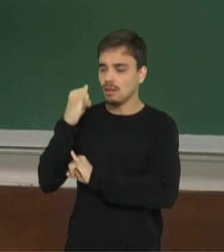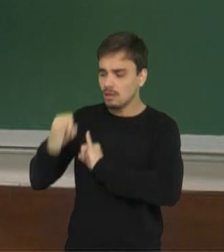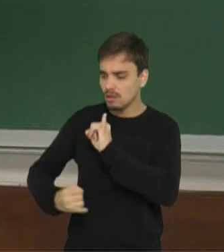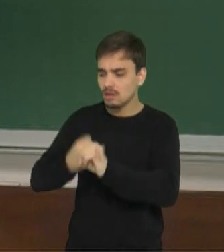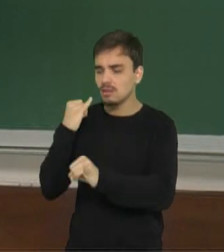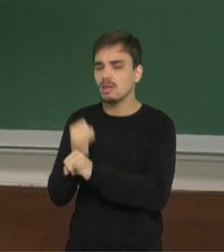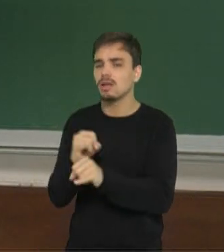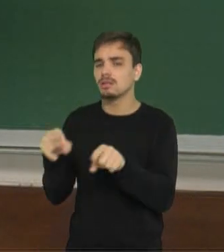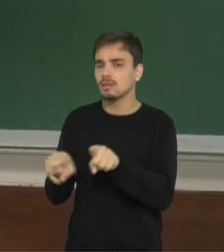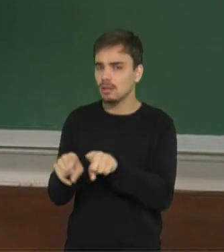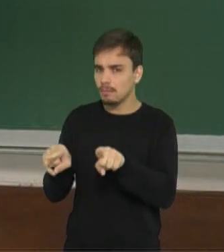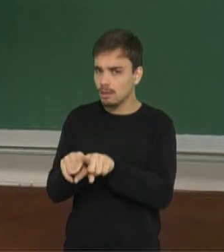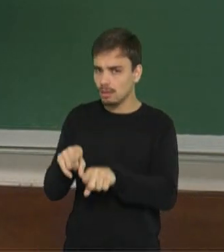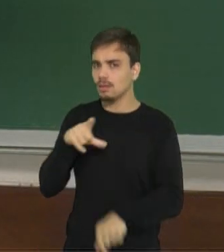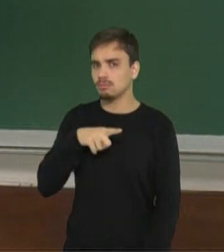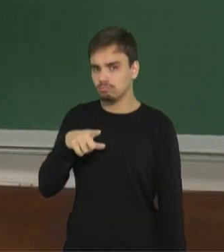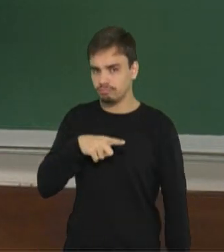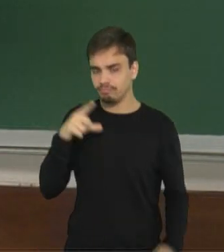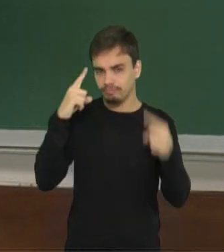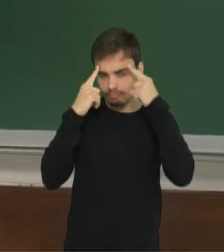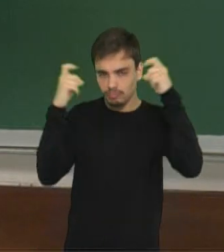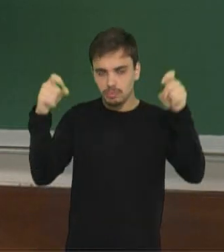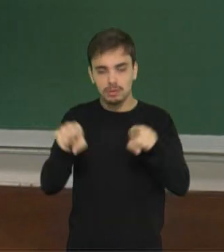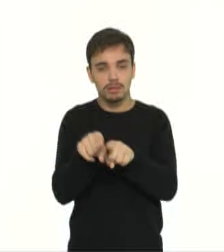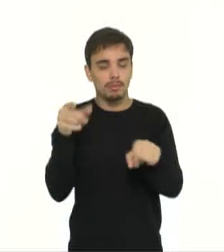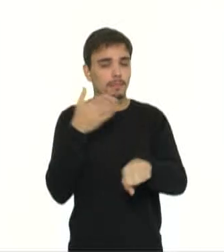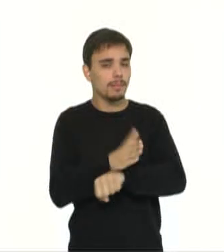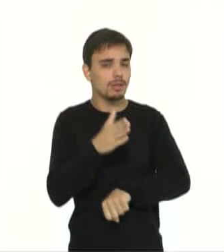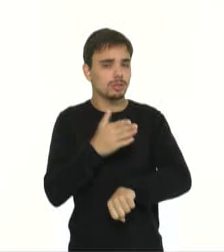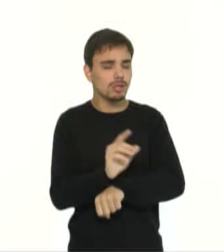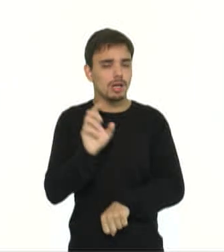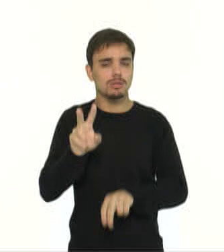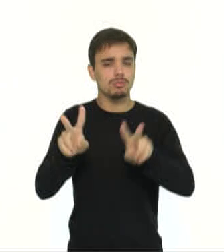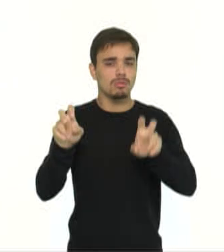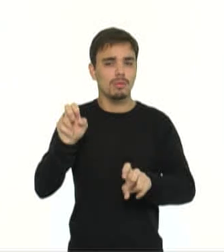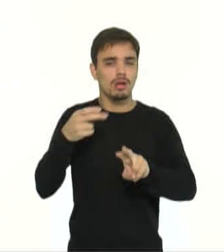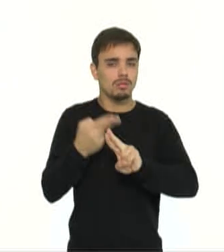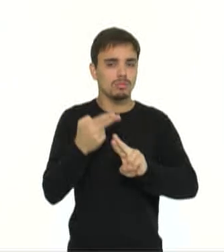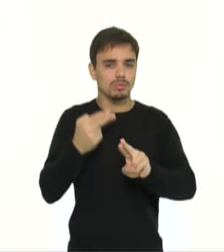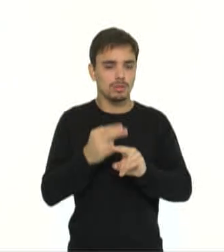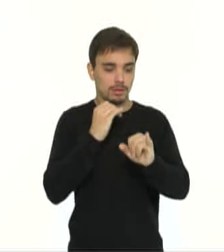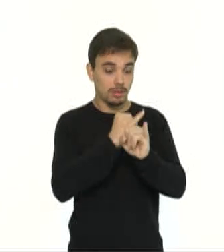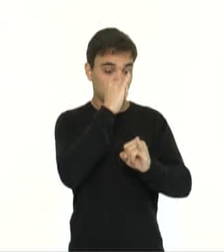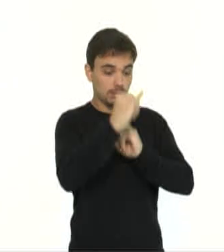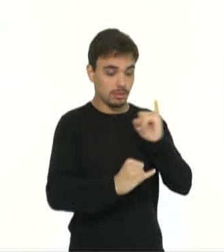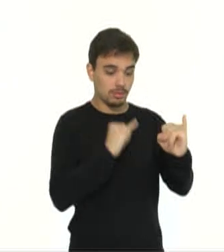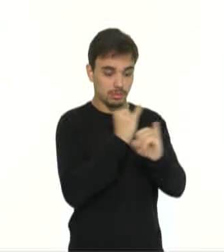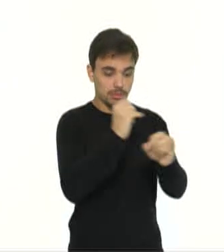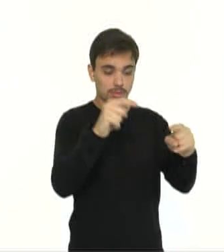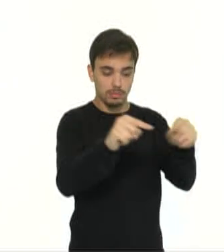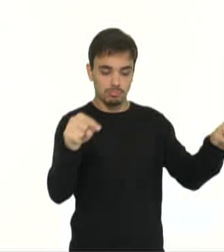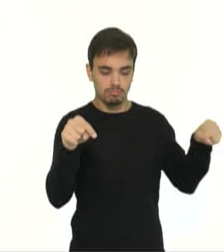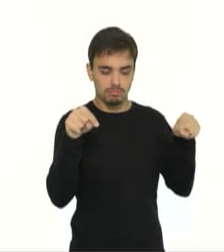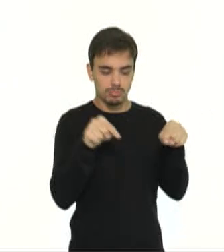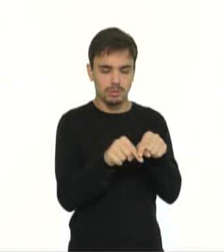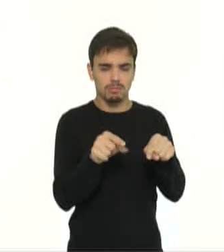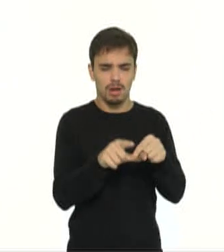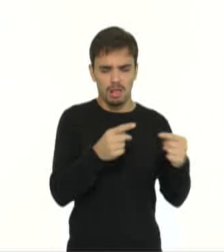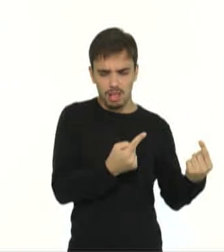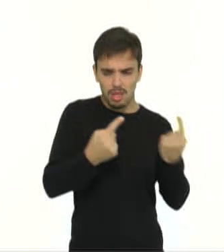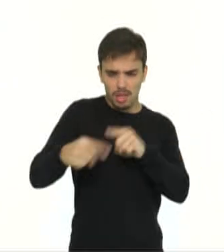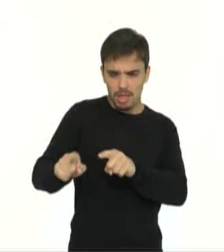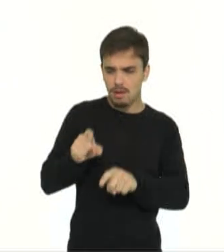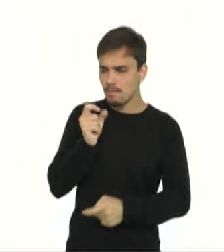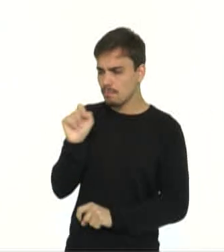internet, através das tecnologias. Praticar cyberbullying significa usar o espaço virtual para intimidar e hostilizar uma